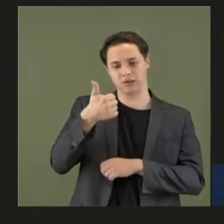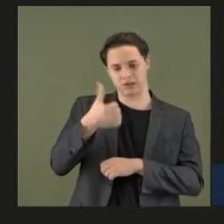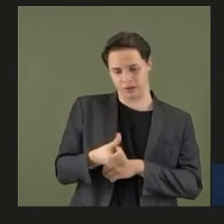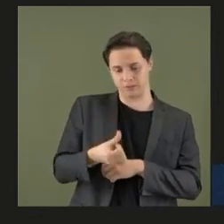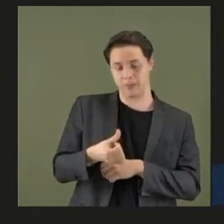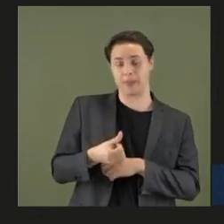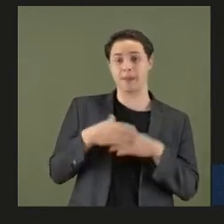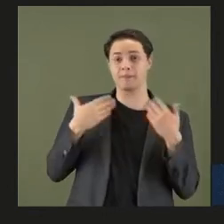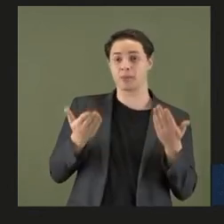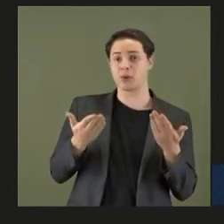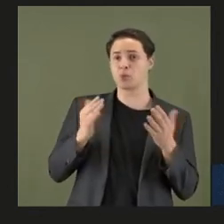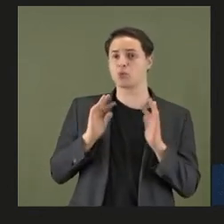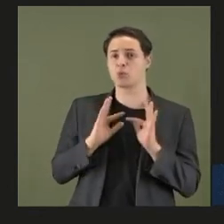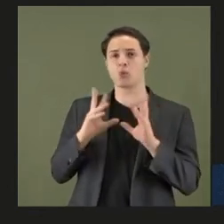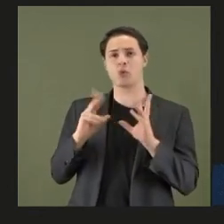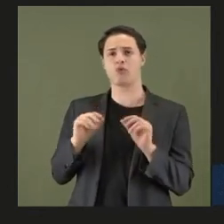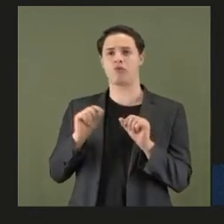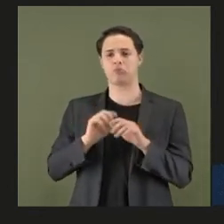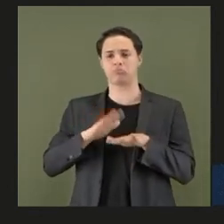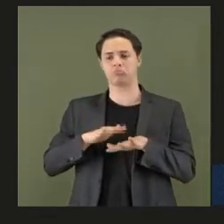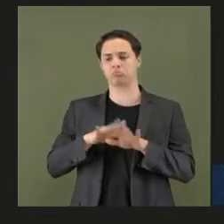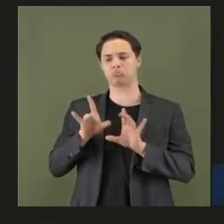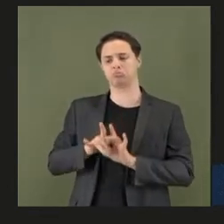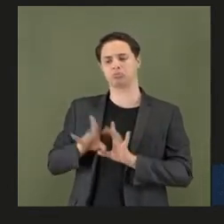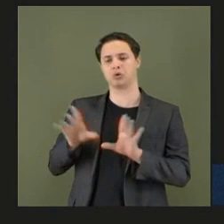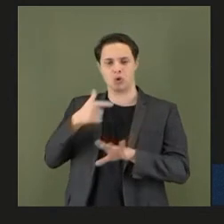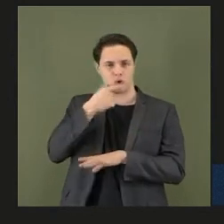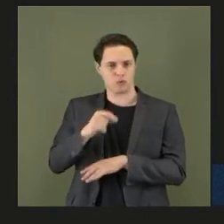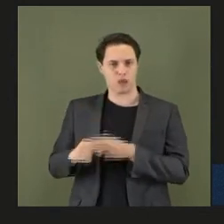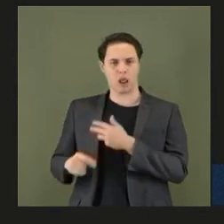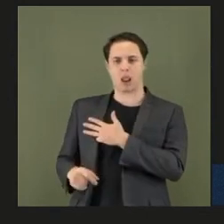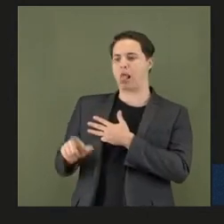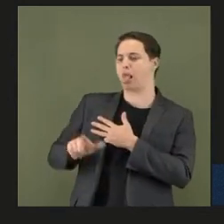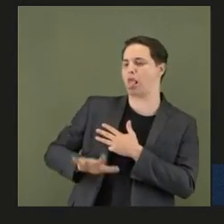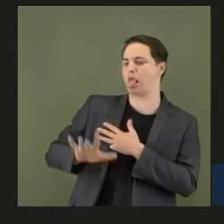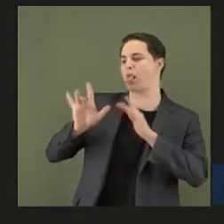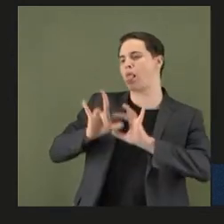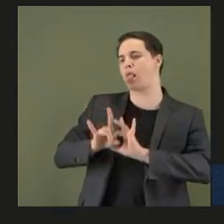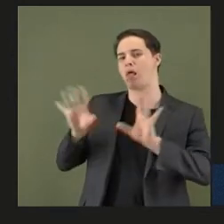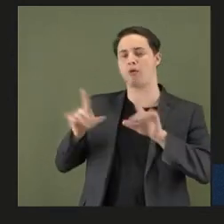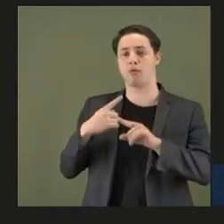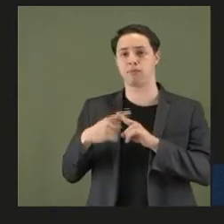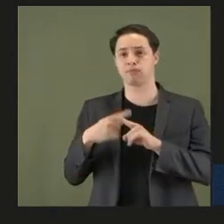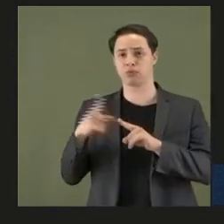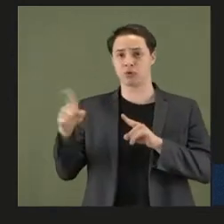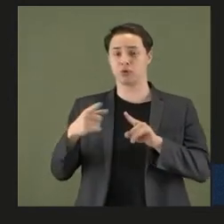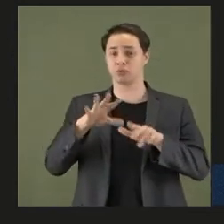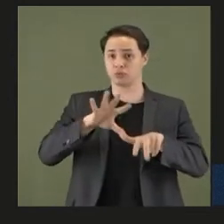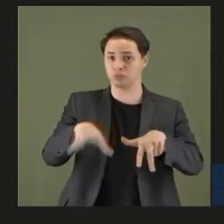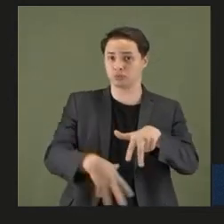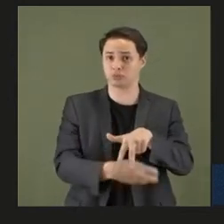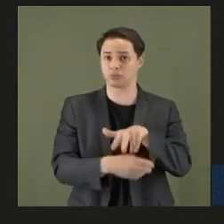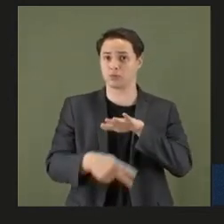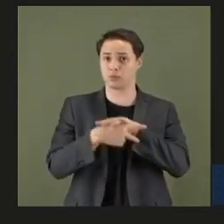2016. Tudo feito deliberadamente para libertar Lula da prisão por ter chefiado o maior esquema de corrupção